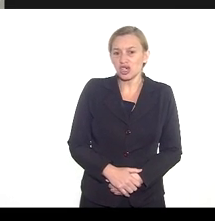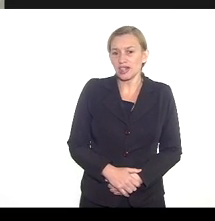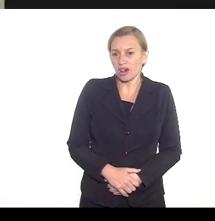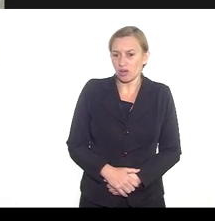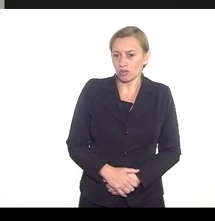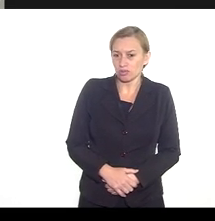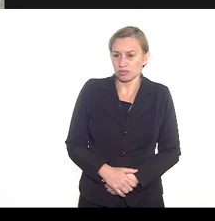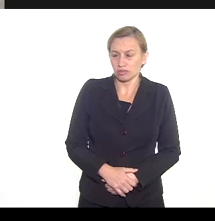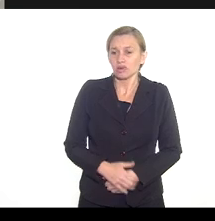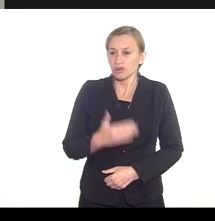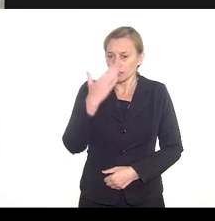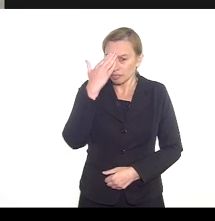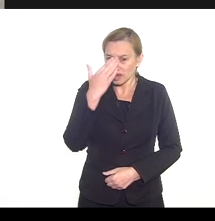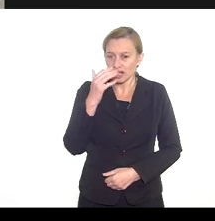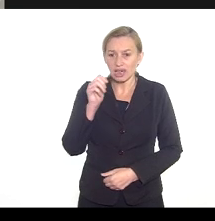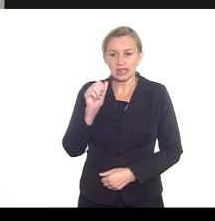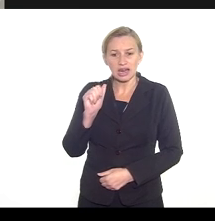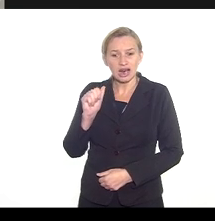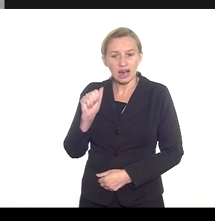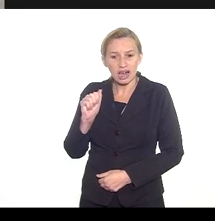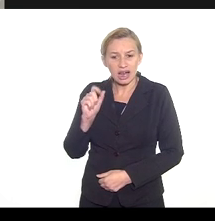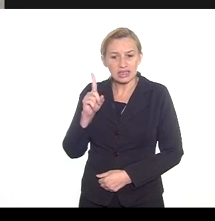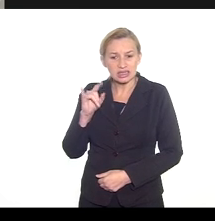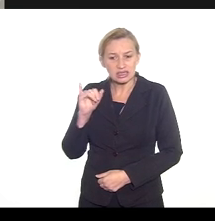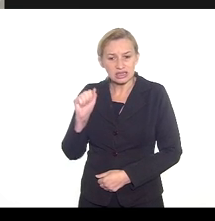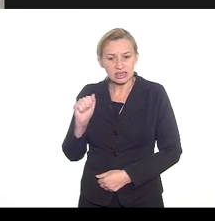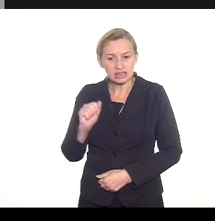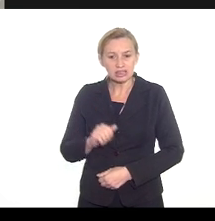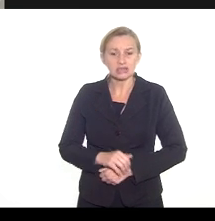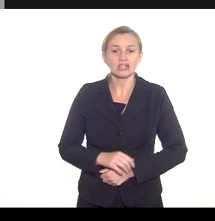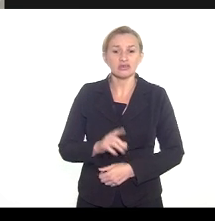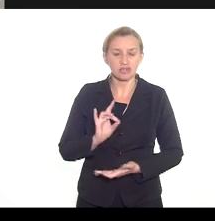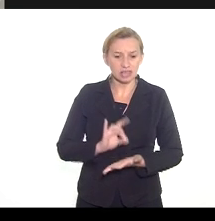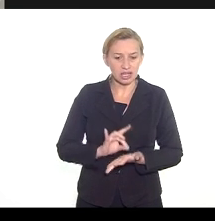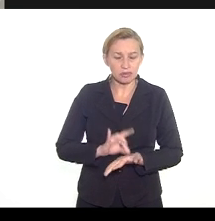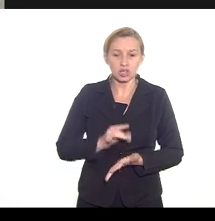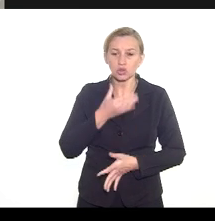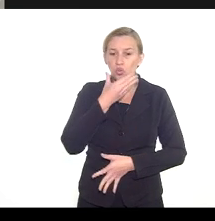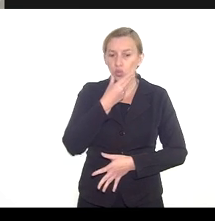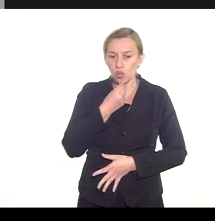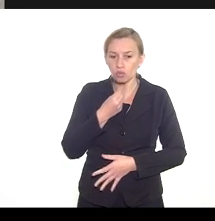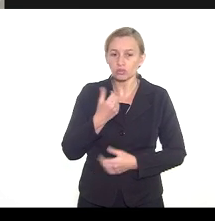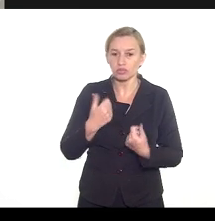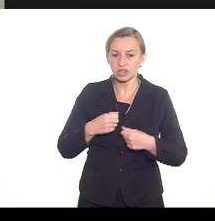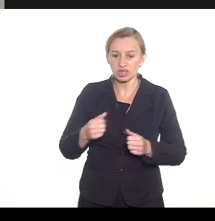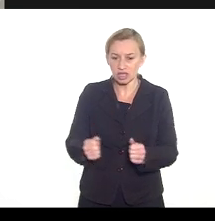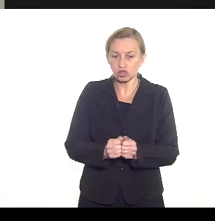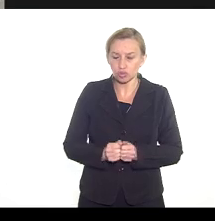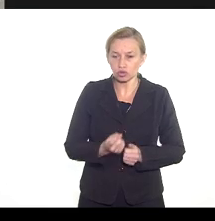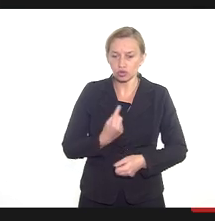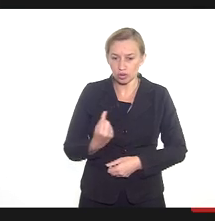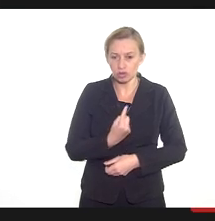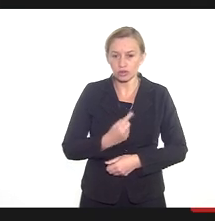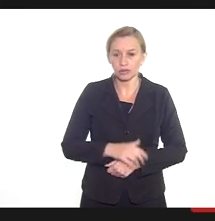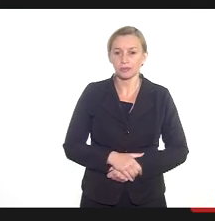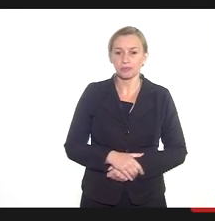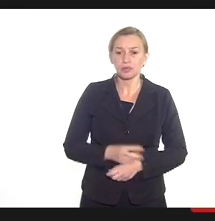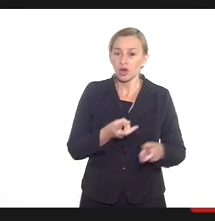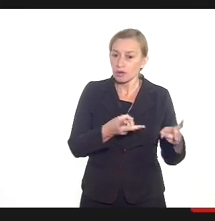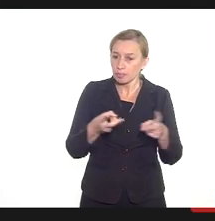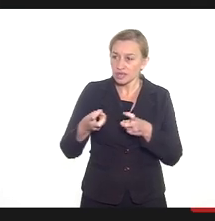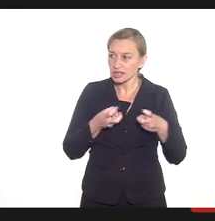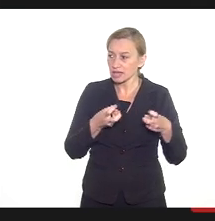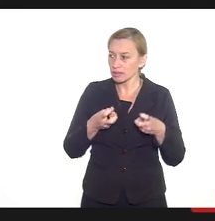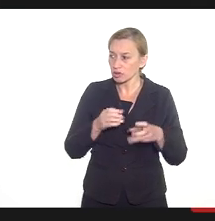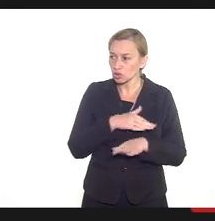Muito obrigado, Adani. Realmente, os homens precisam estar na roda, né? E isso a gente percebe